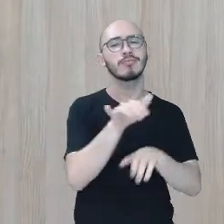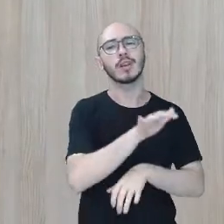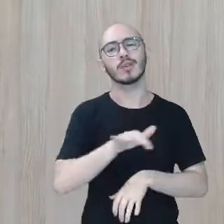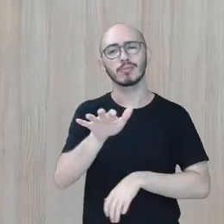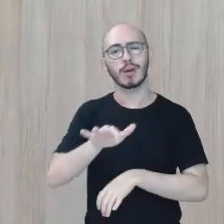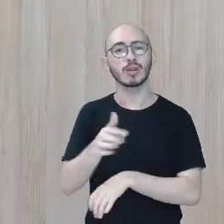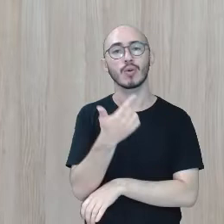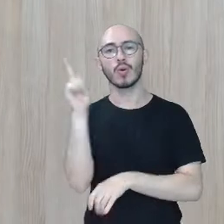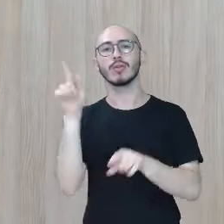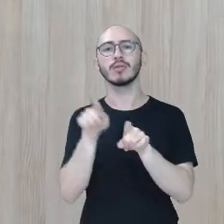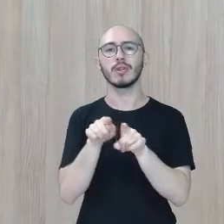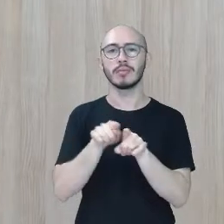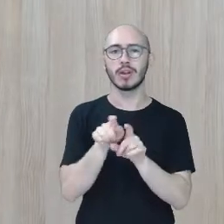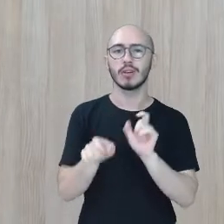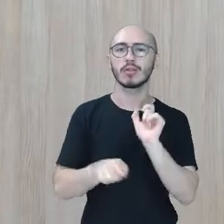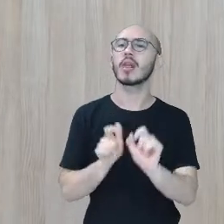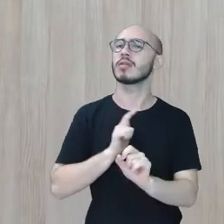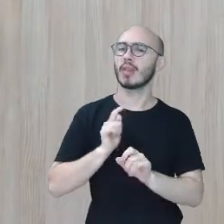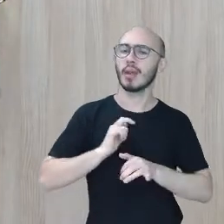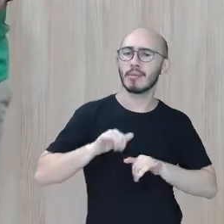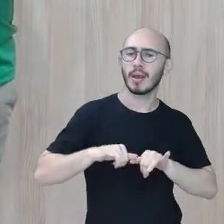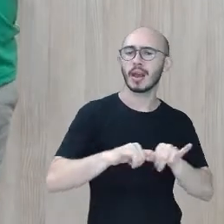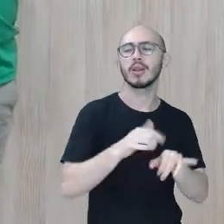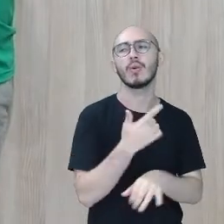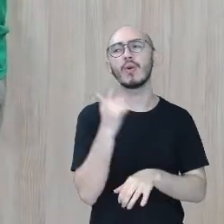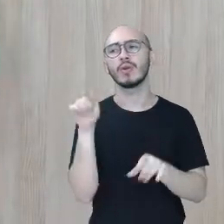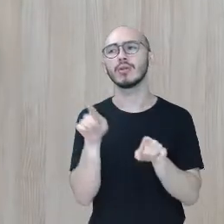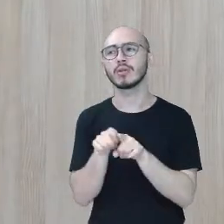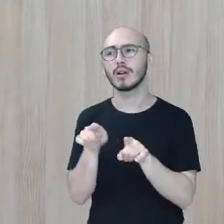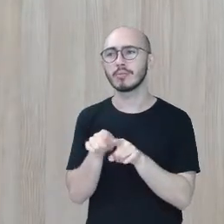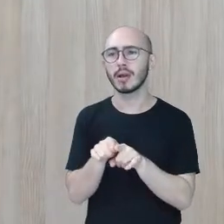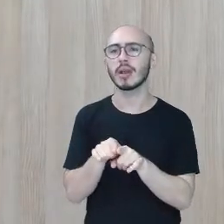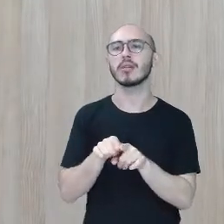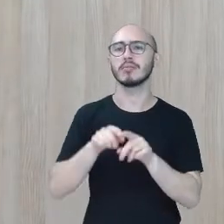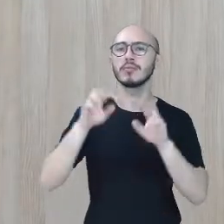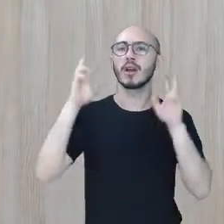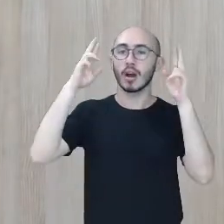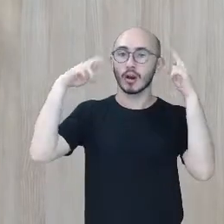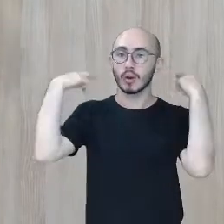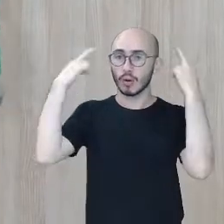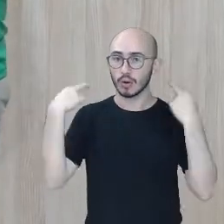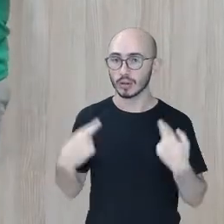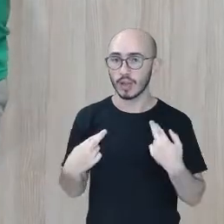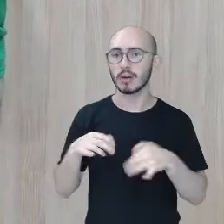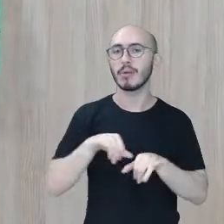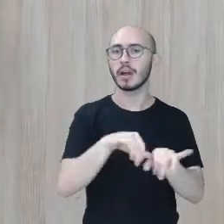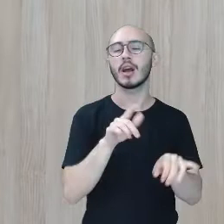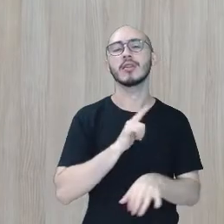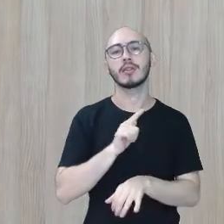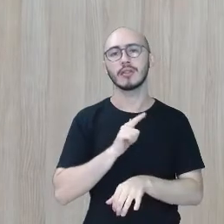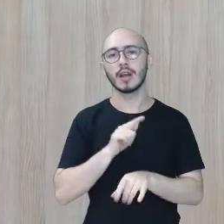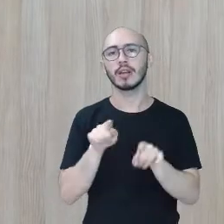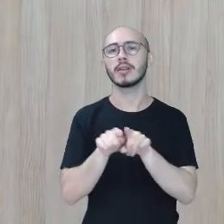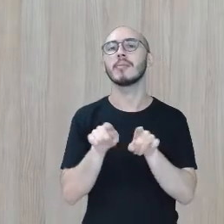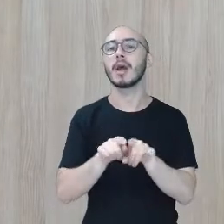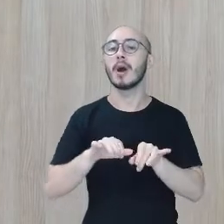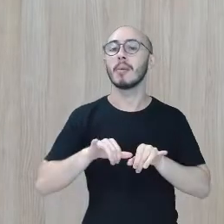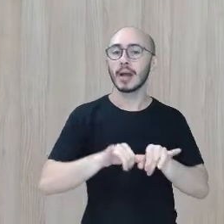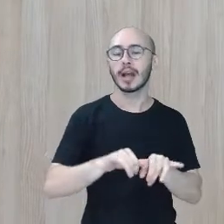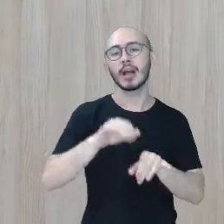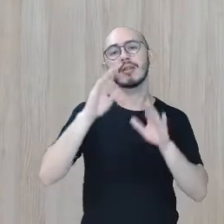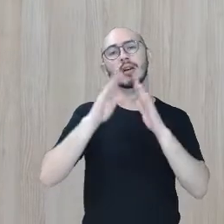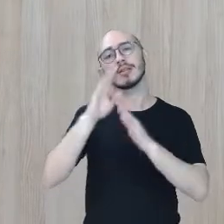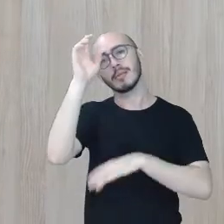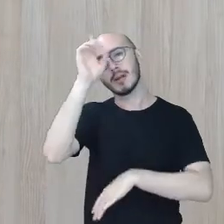mas mencionar, existem outros mercados, né, o mercado do Cordeiro, o mercado, né, de Casa Amarela, que também é um